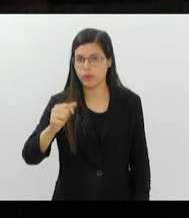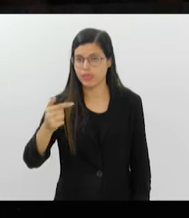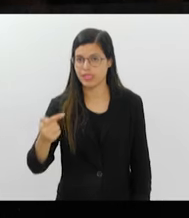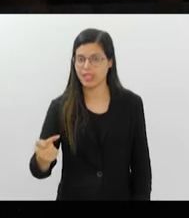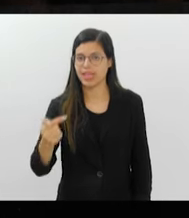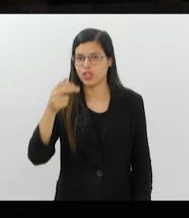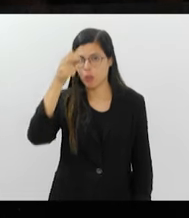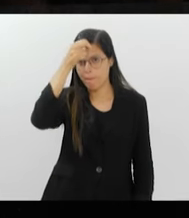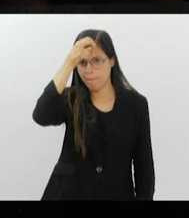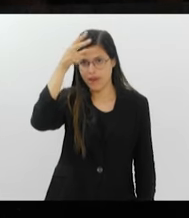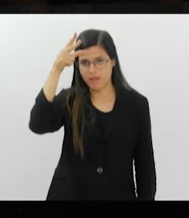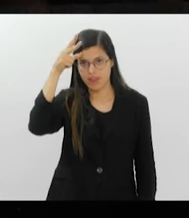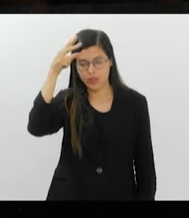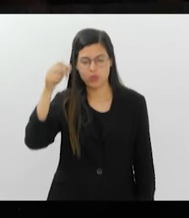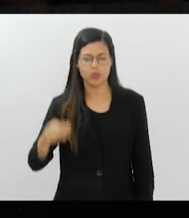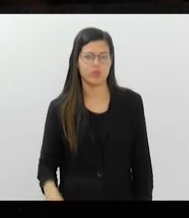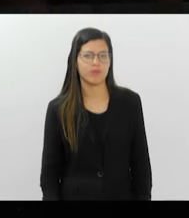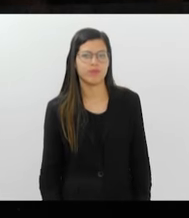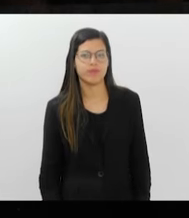887 prefeitos.